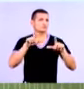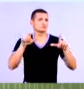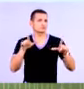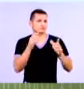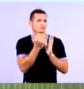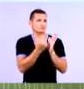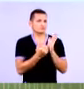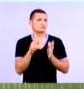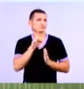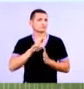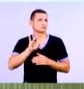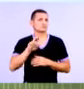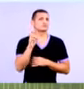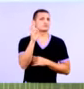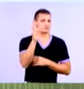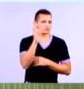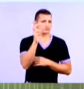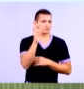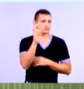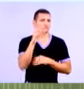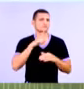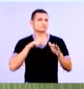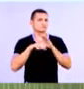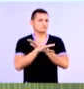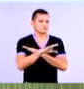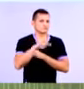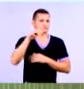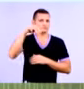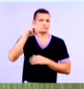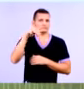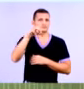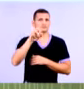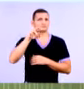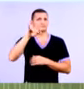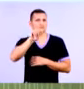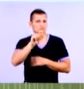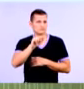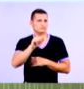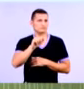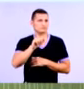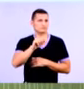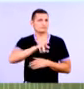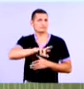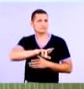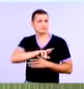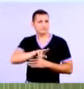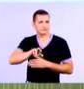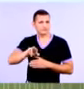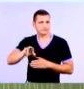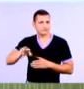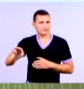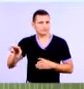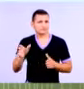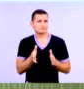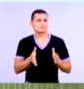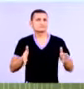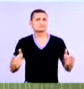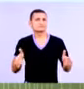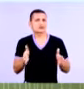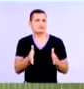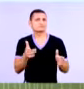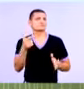gavetas, vão ficar reservados na minha memória uma quantidade grande, né, de posições que não vão estar sendo